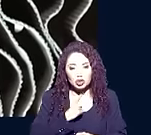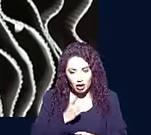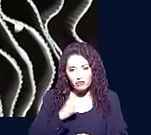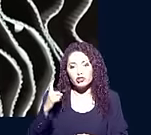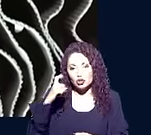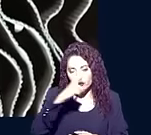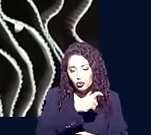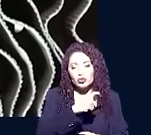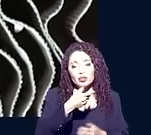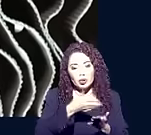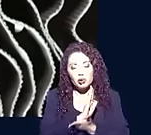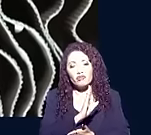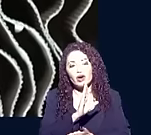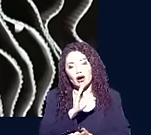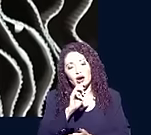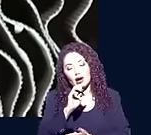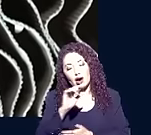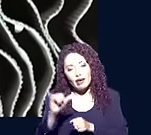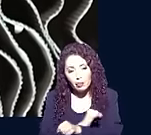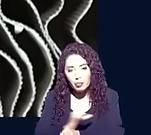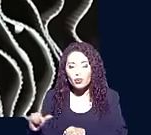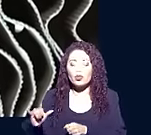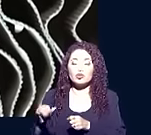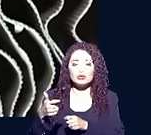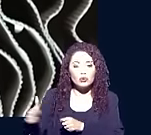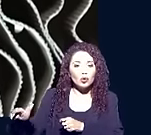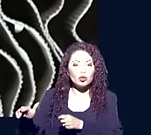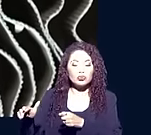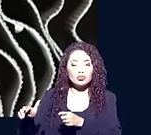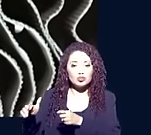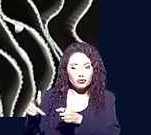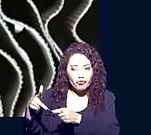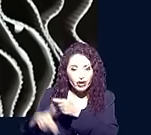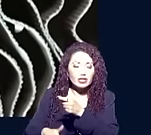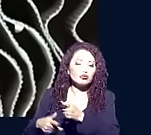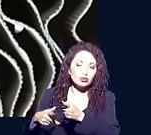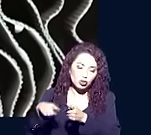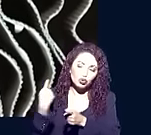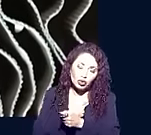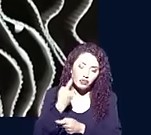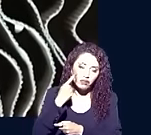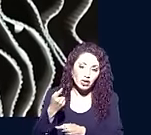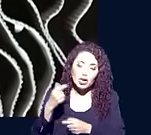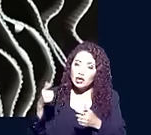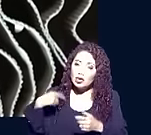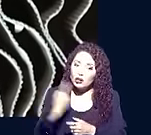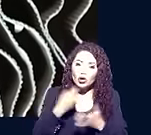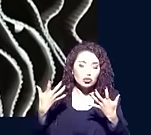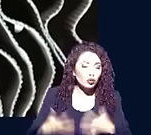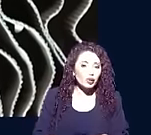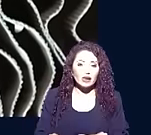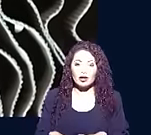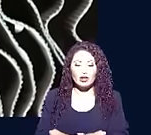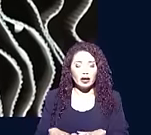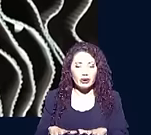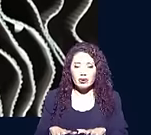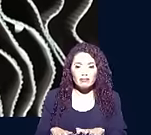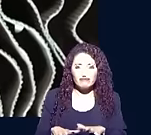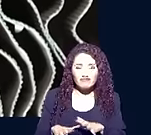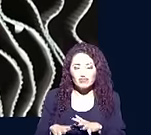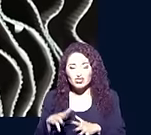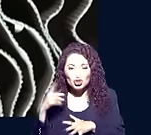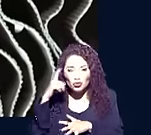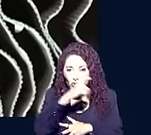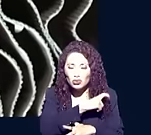dificuldades na sanção do arcabouo que serão vetos que serão apreciados e nós não queríamos ter dificuldade no Marco das garantias